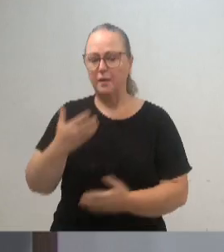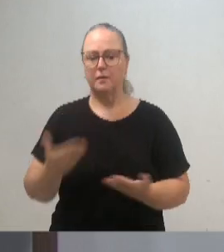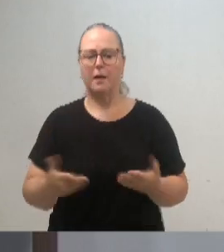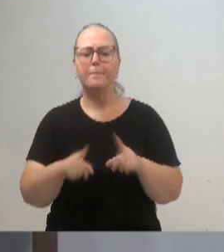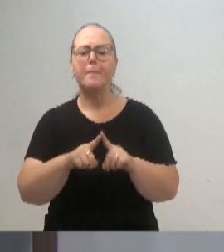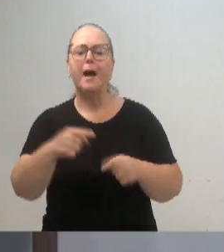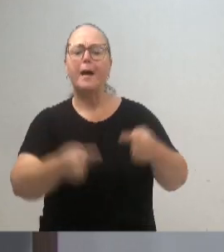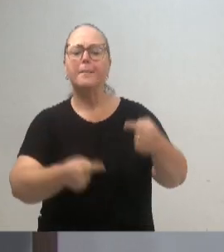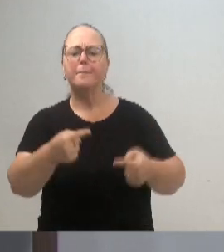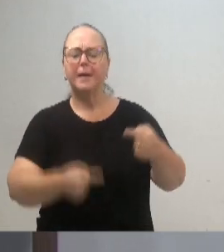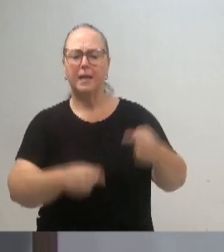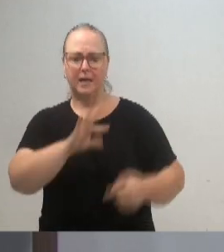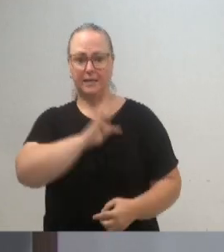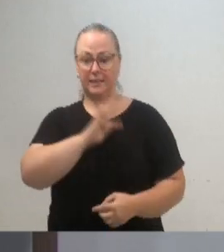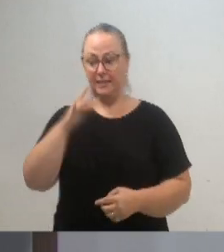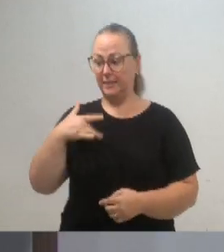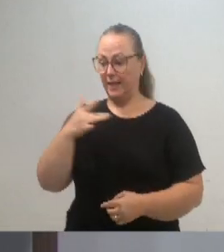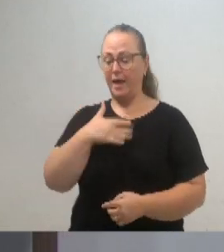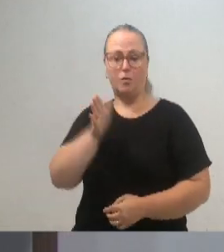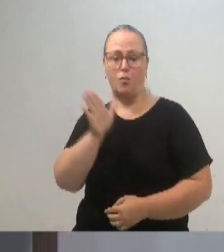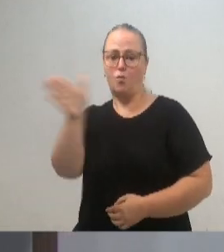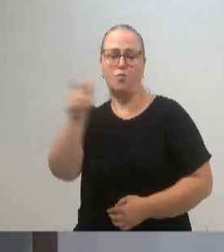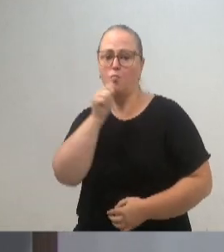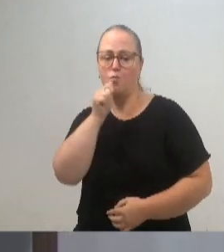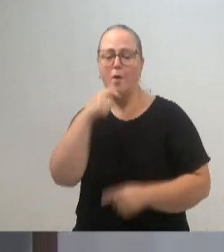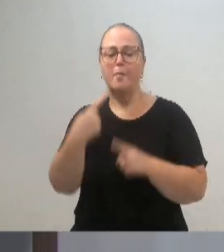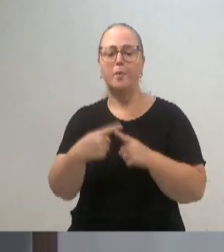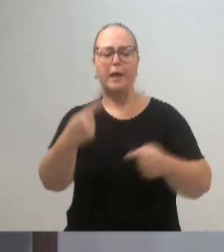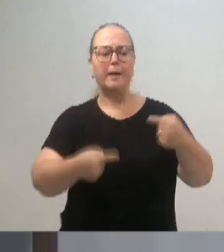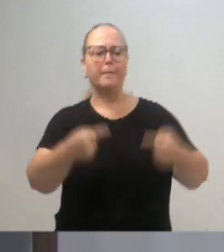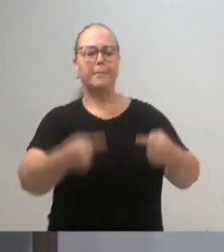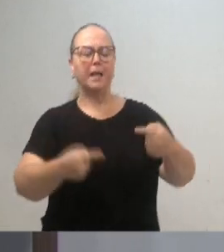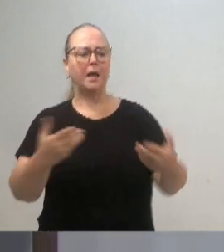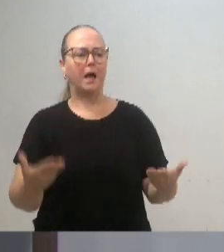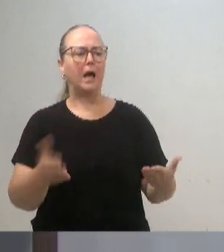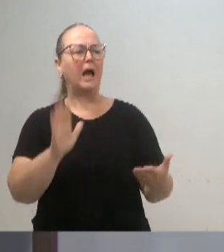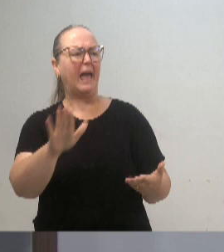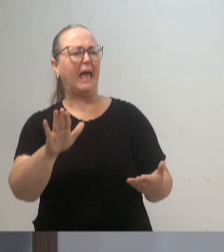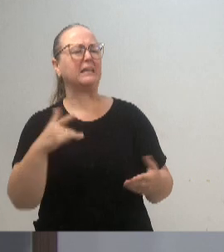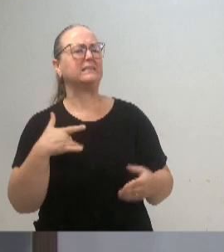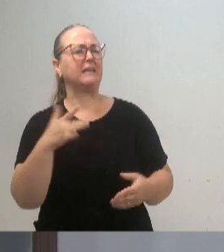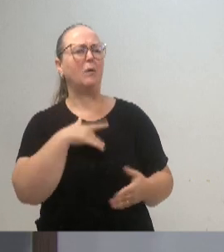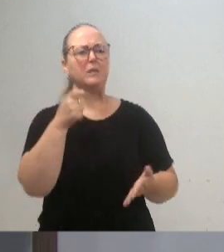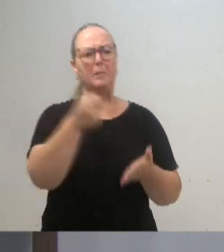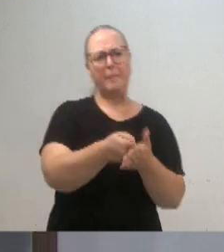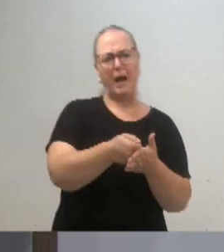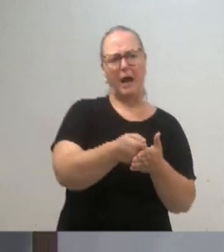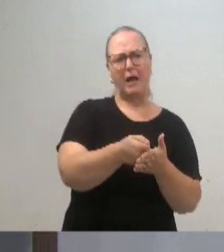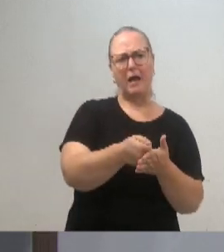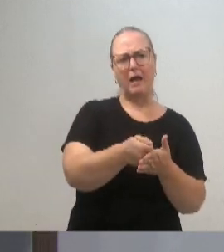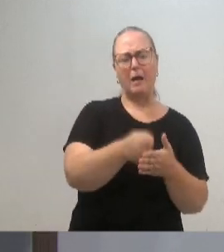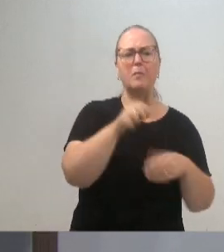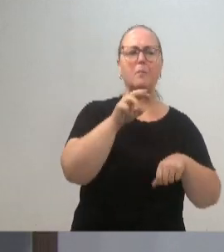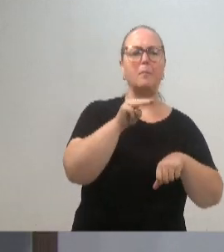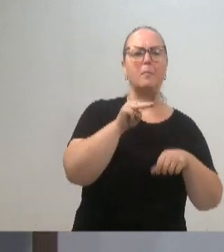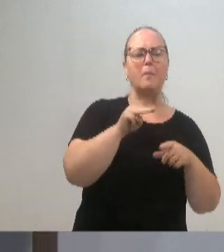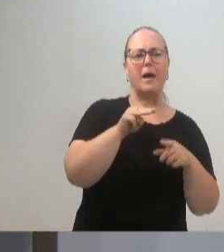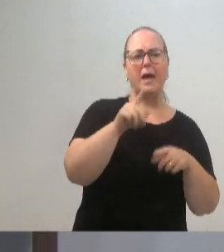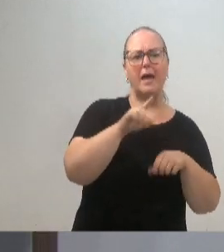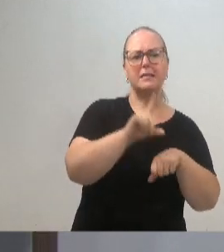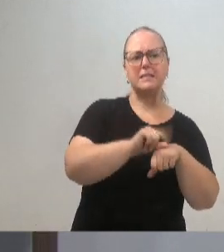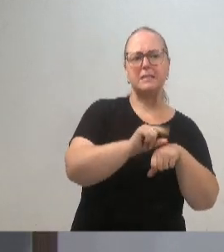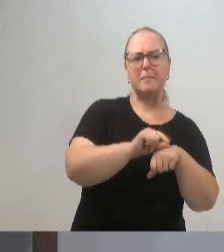Secretaria da Saúde. Gente, a reflexão que se faz aqui é que essas crianças são blumenauenses,